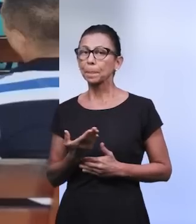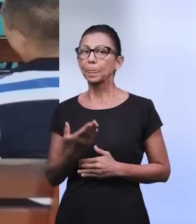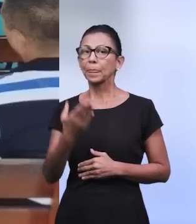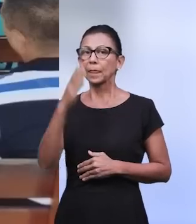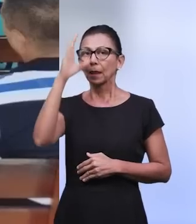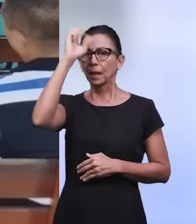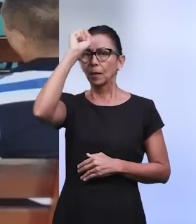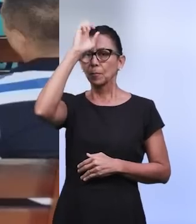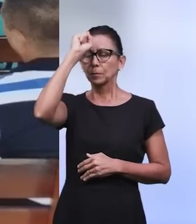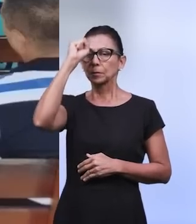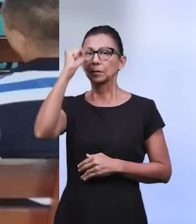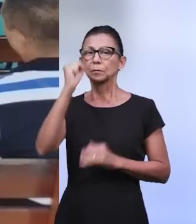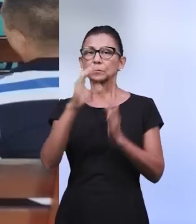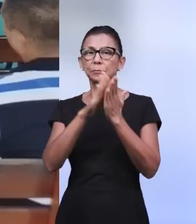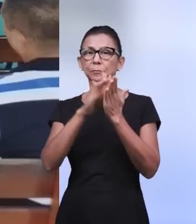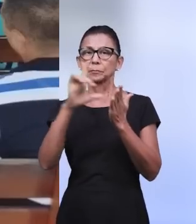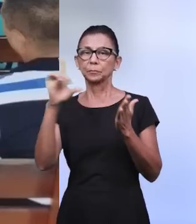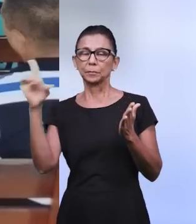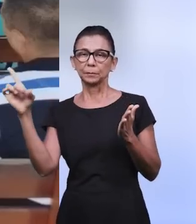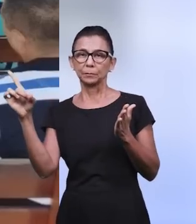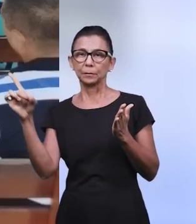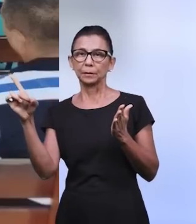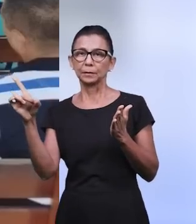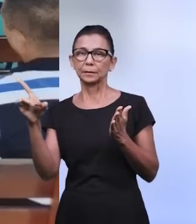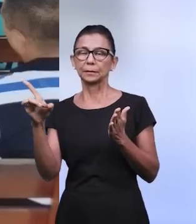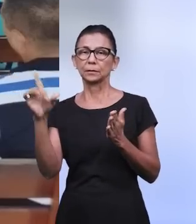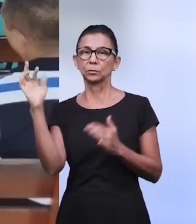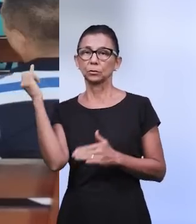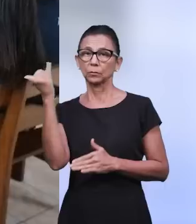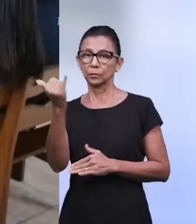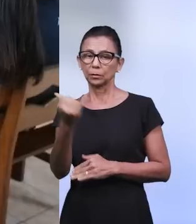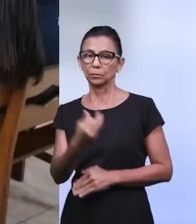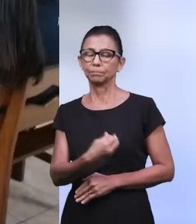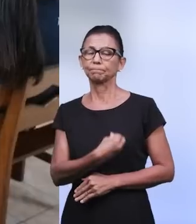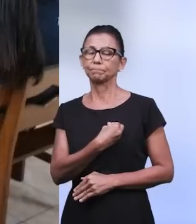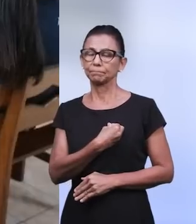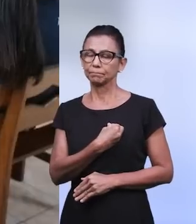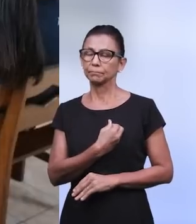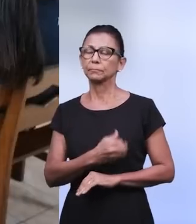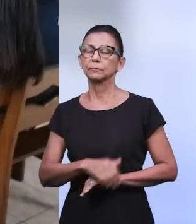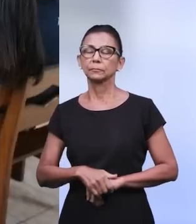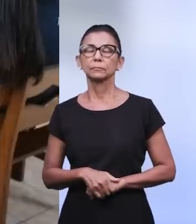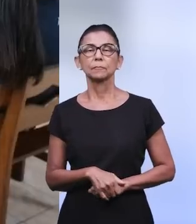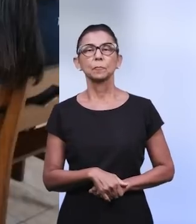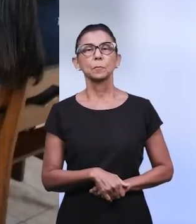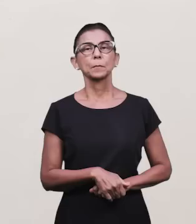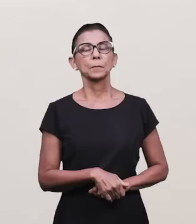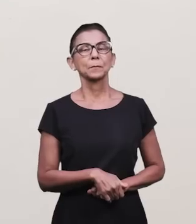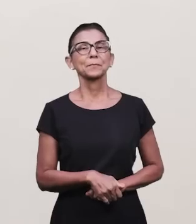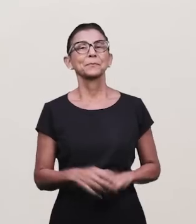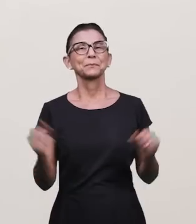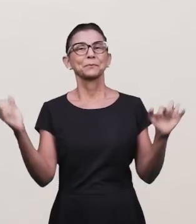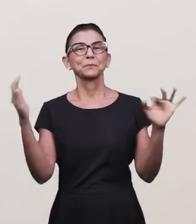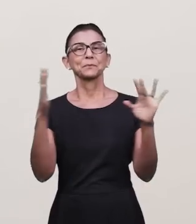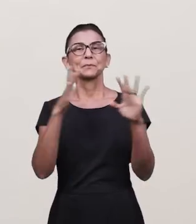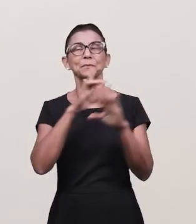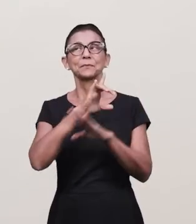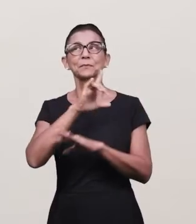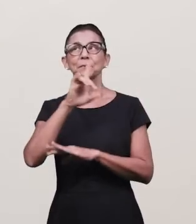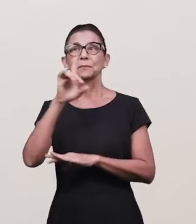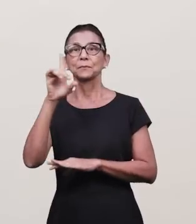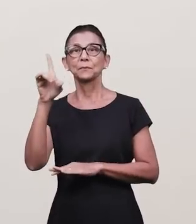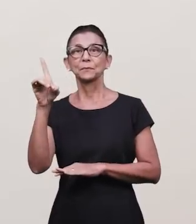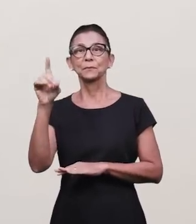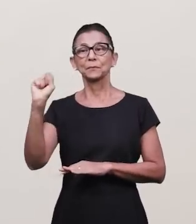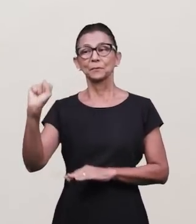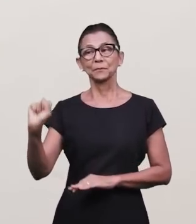mais a palavra de Deus, que se fez presente e falou ao coração de muitos naquela tarde. Louvado seja o nome do Senhor. Glória a Deus! E agora